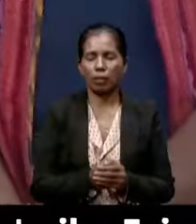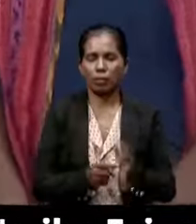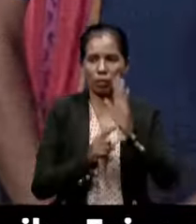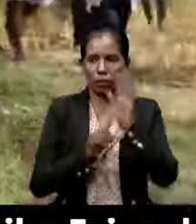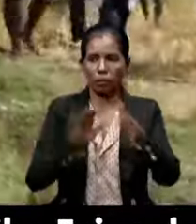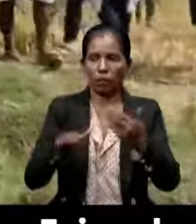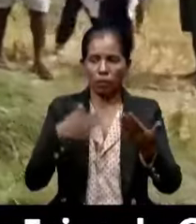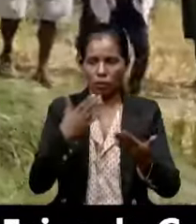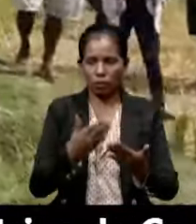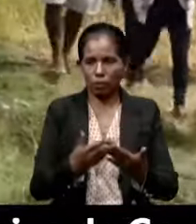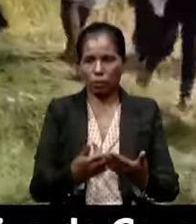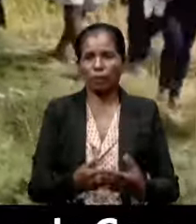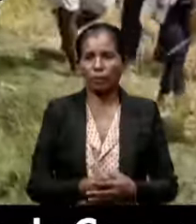hotot